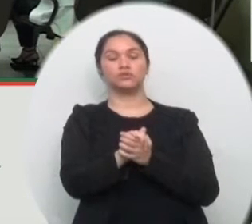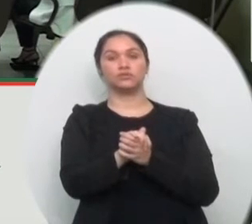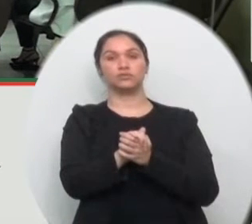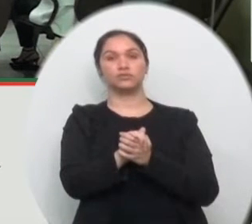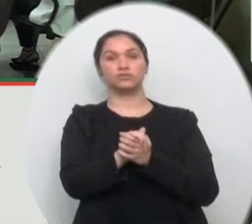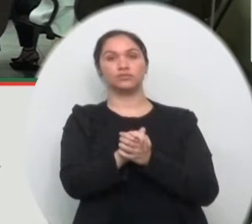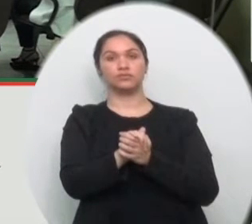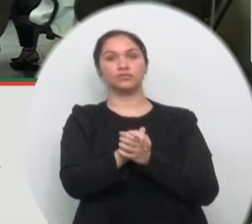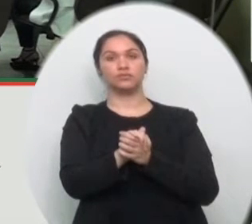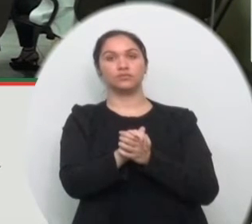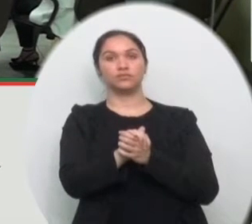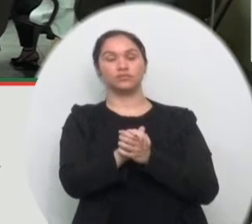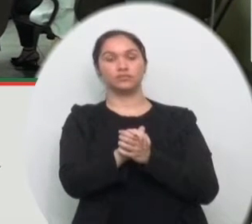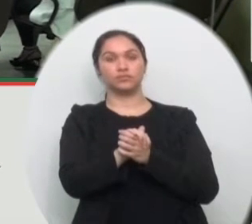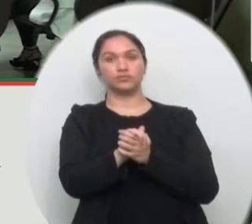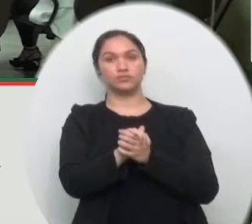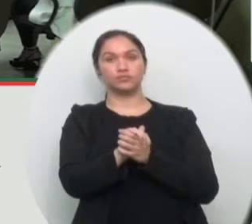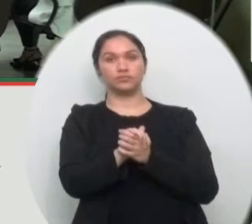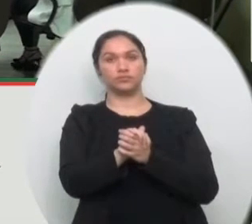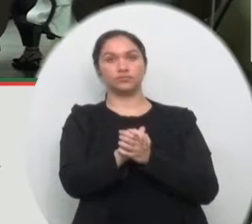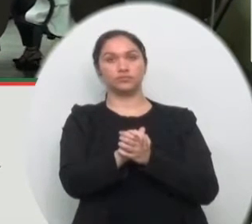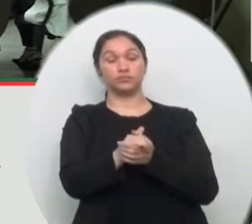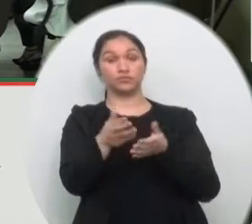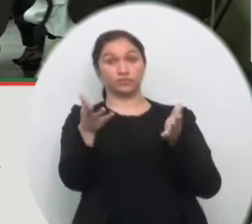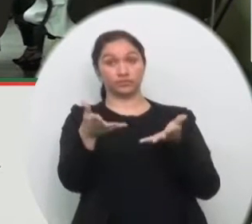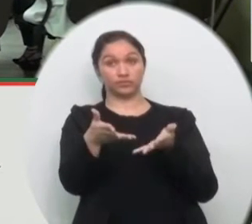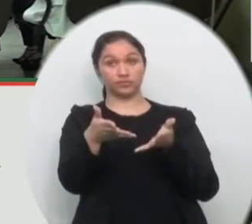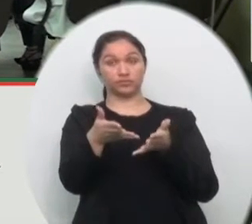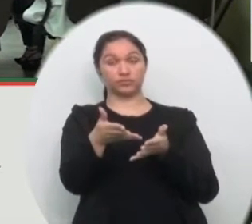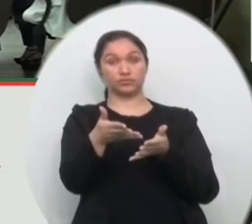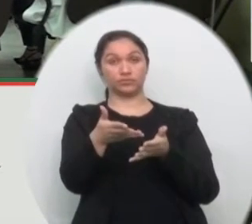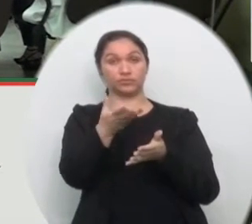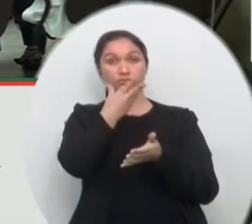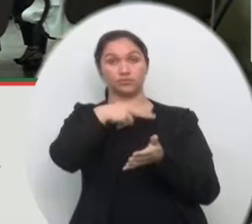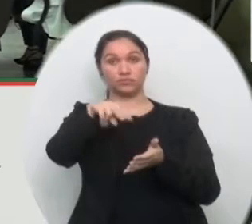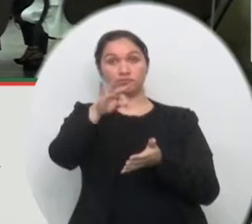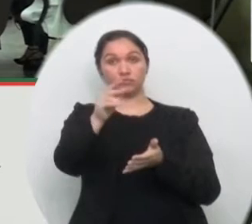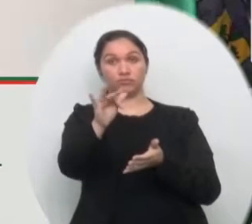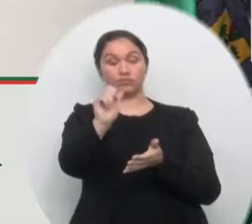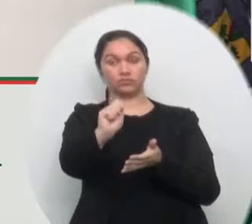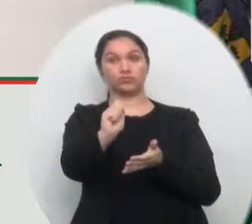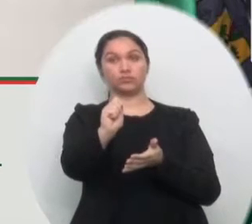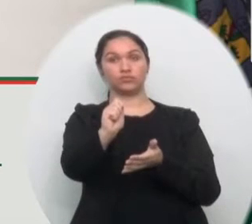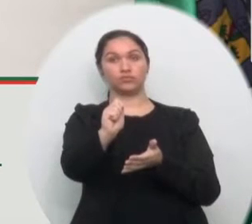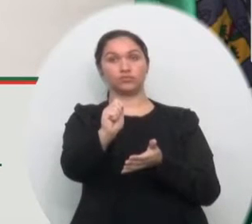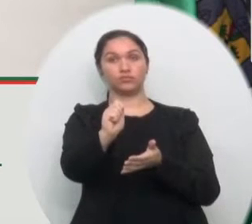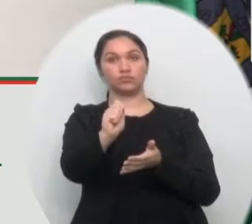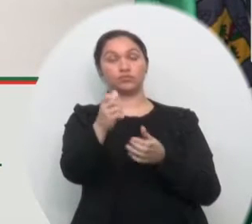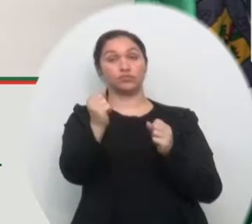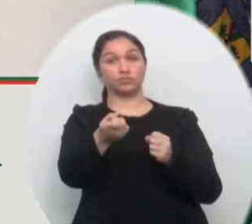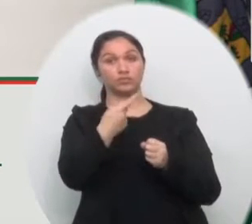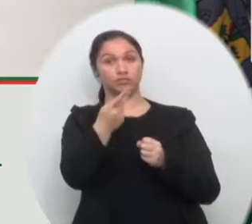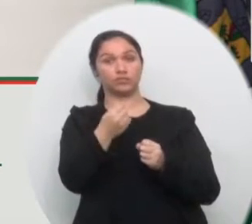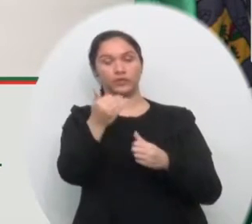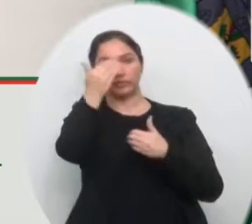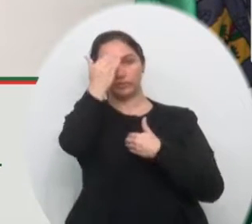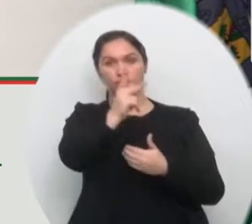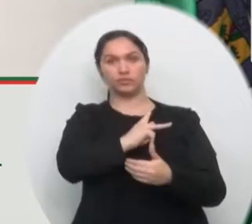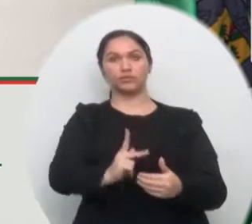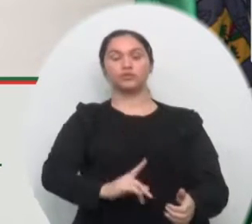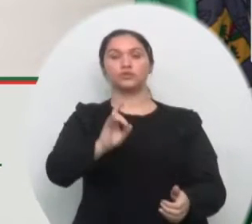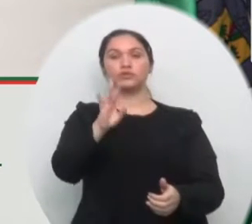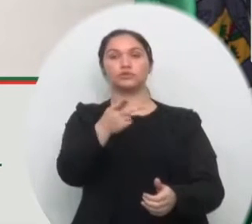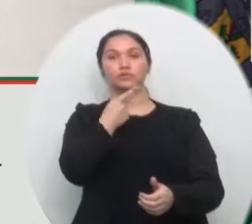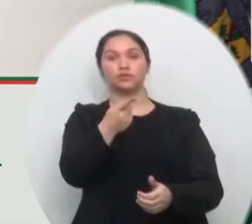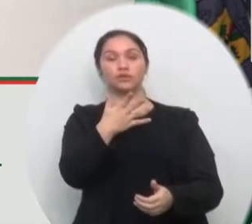coordenador da odontologia da Unesc. Questão de ordem, cedida ao vereador João Batista Belloli. Obrigado, senhor presidente. Não só para registrar, então, a